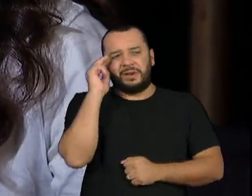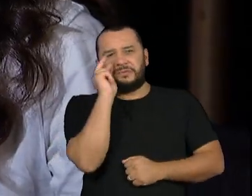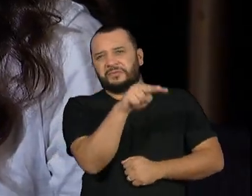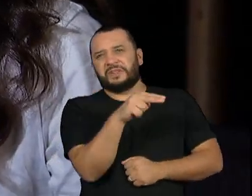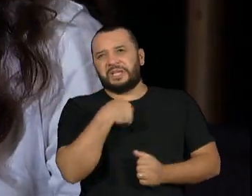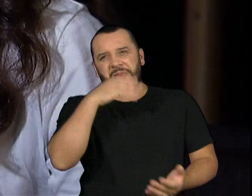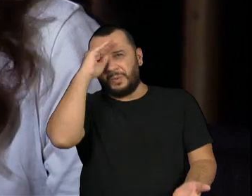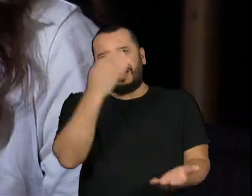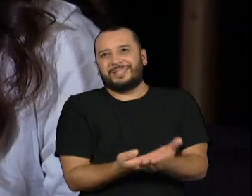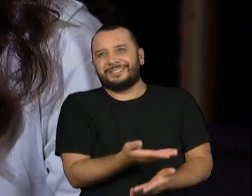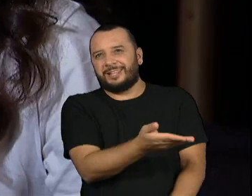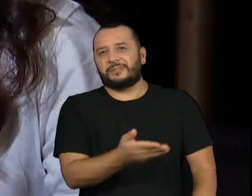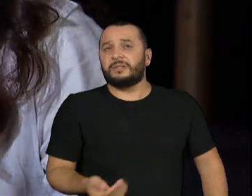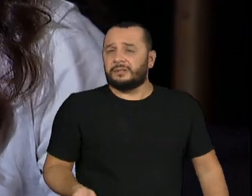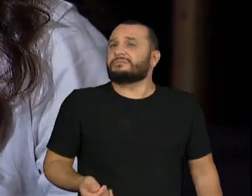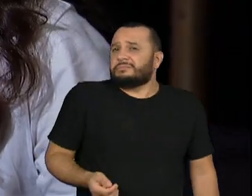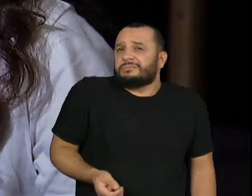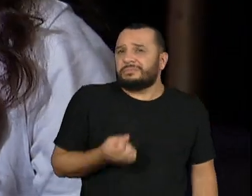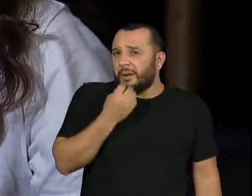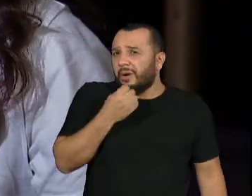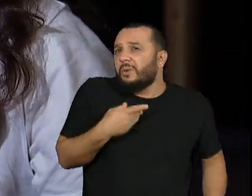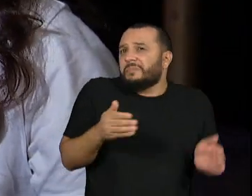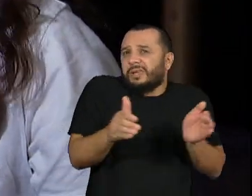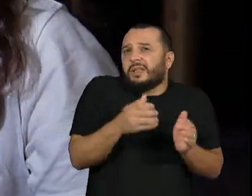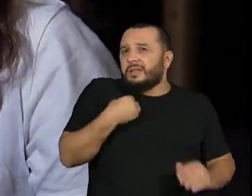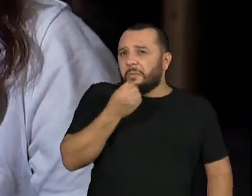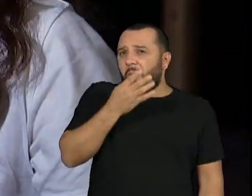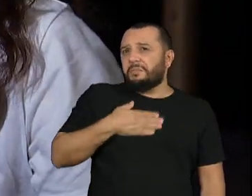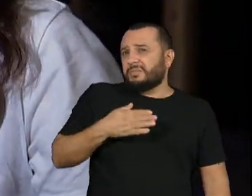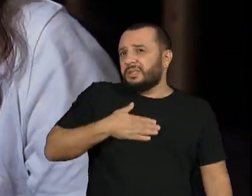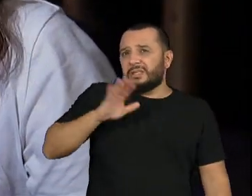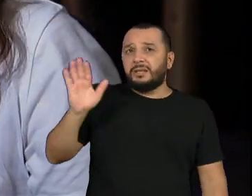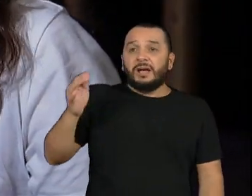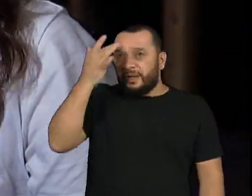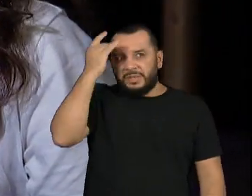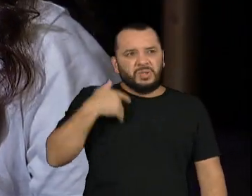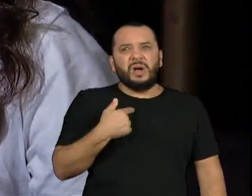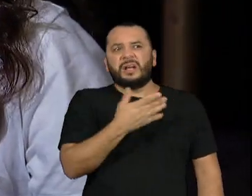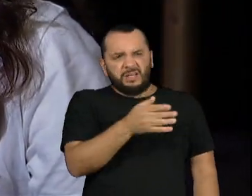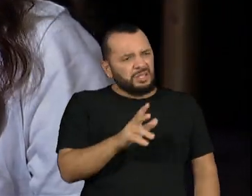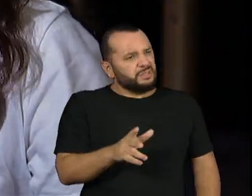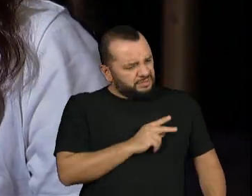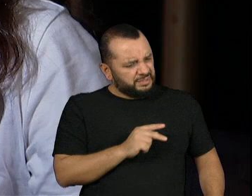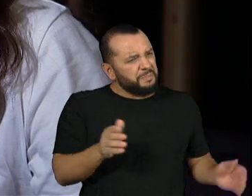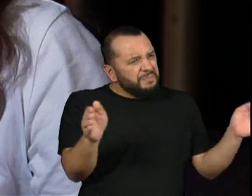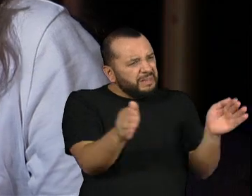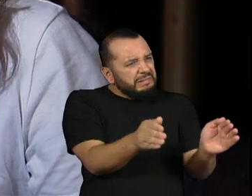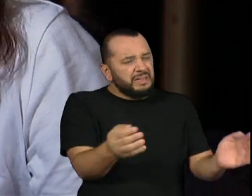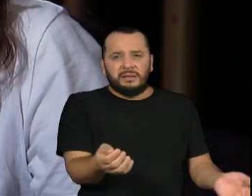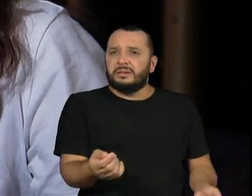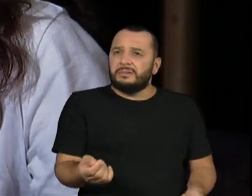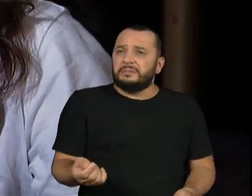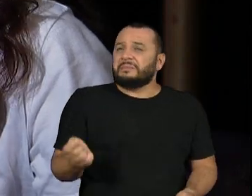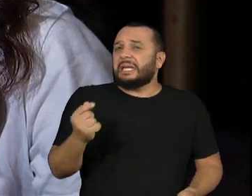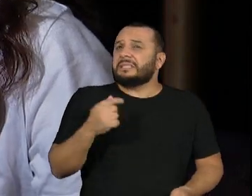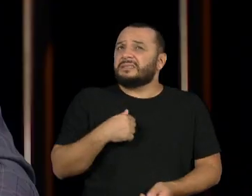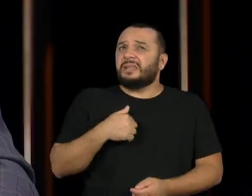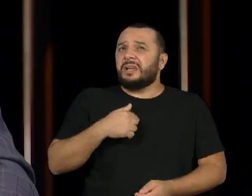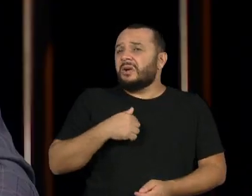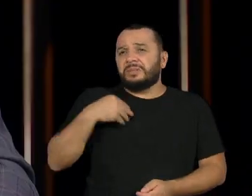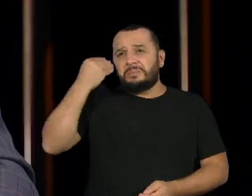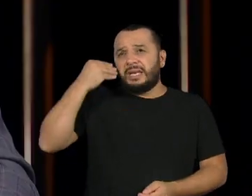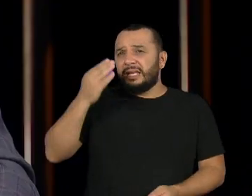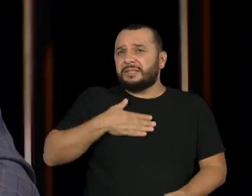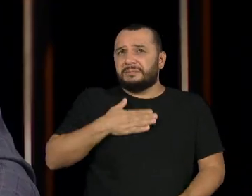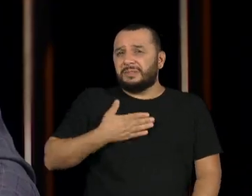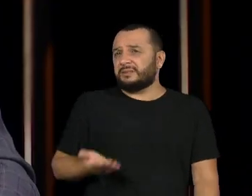assim. Então, eu comecei a acostumar, sabe? As pessoas ficarem impressionadas, a dizerem que o barco era pequeno. Mas porque eu tinha construído essa primeira experiência... Vamos dar uma